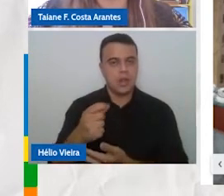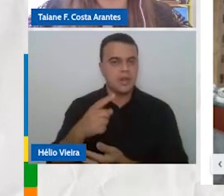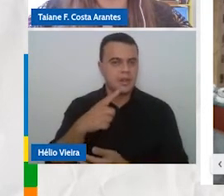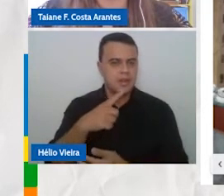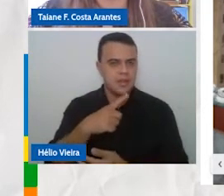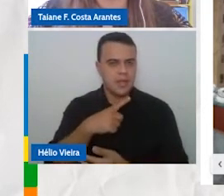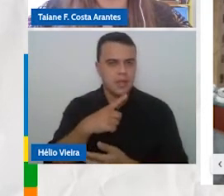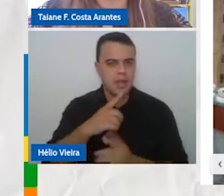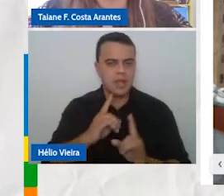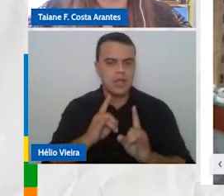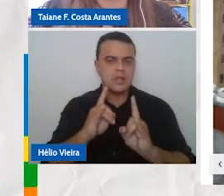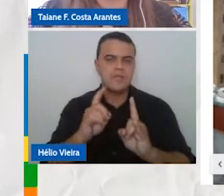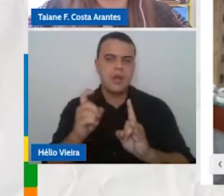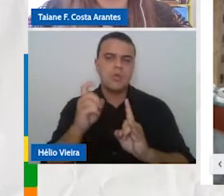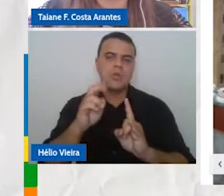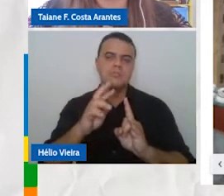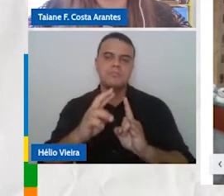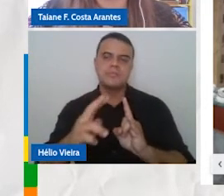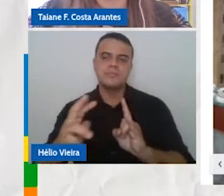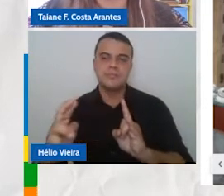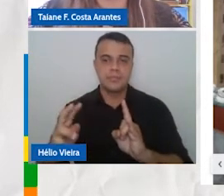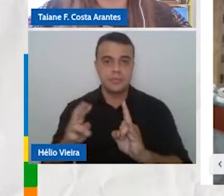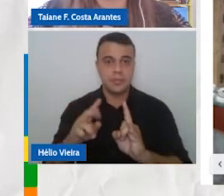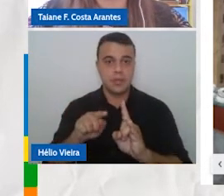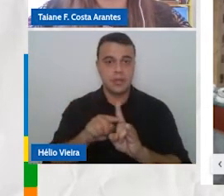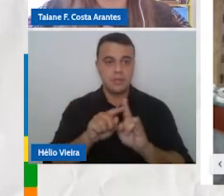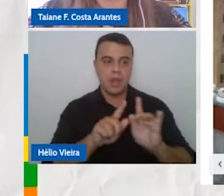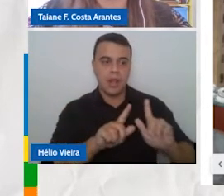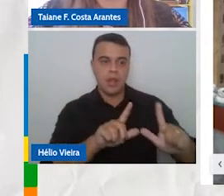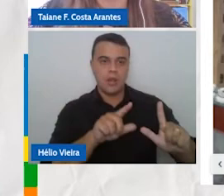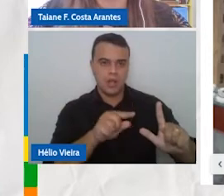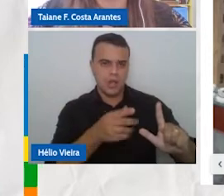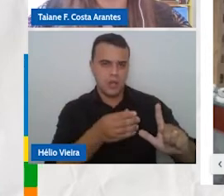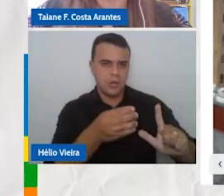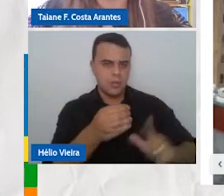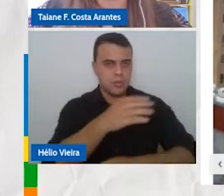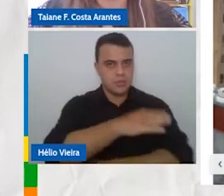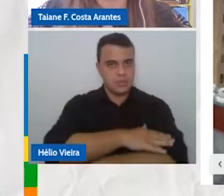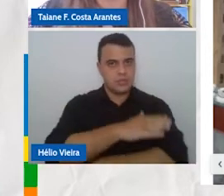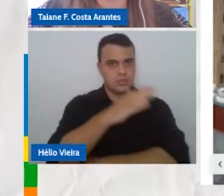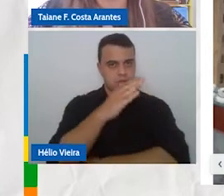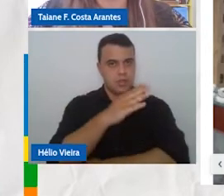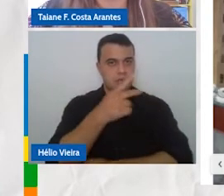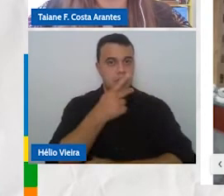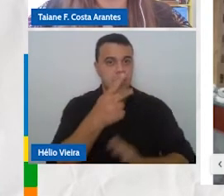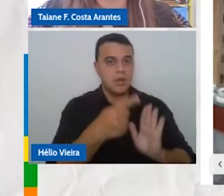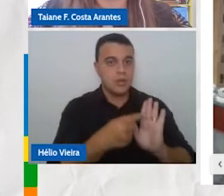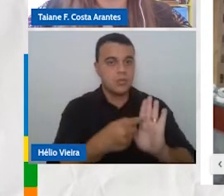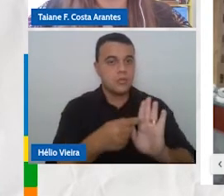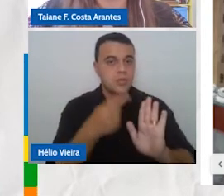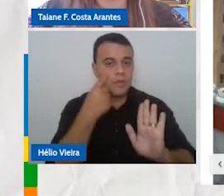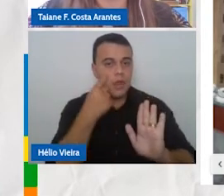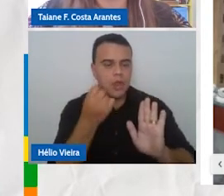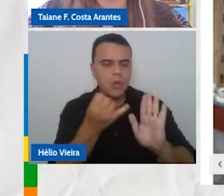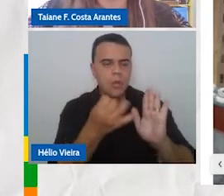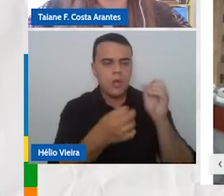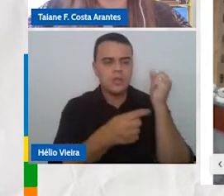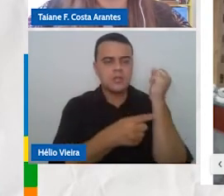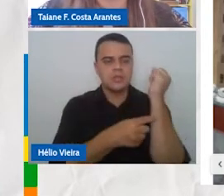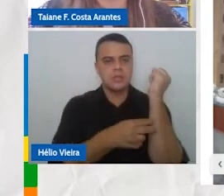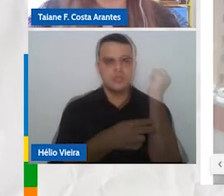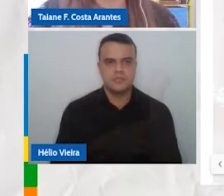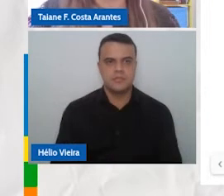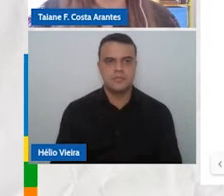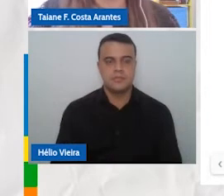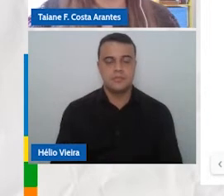por edifícios de alturas variadas e fachadas com muitas janelas, indicando o número de andares das